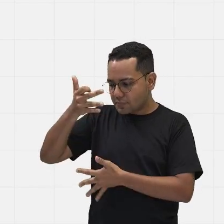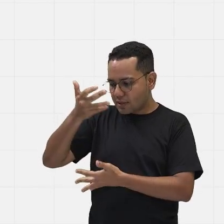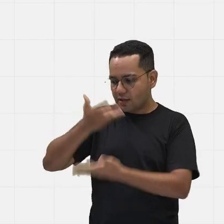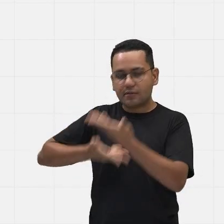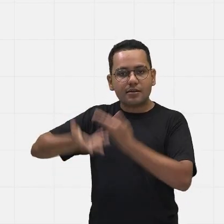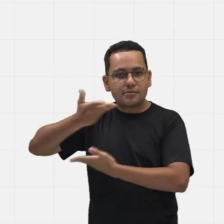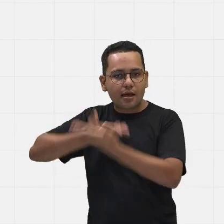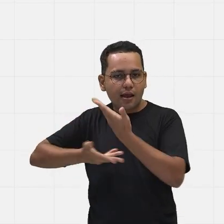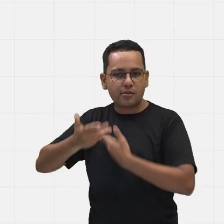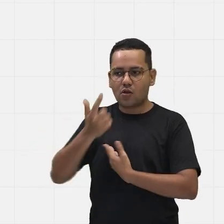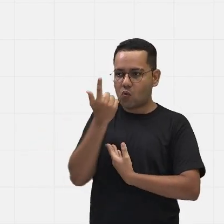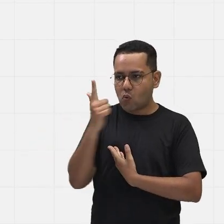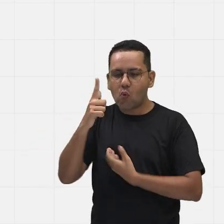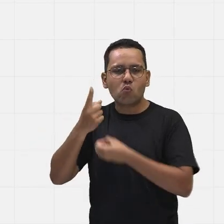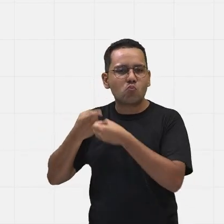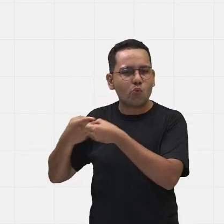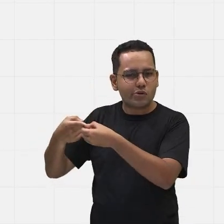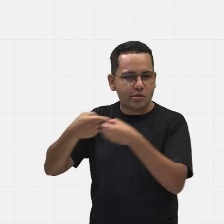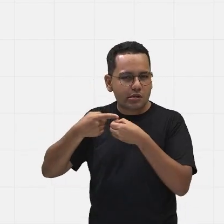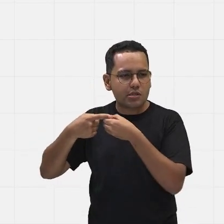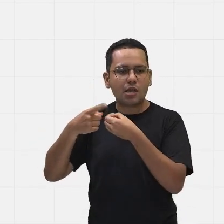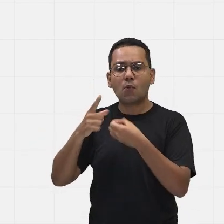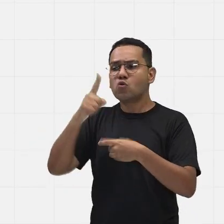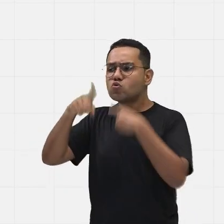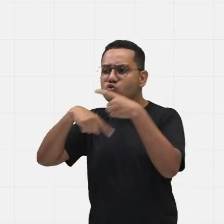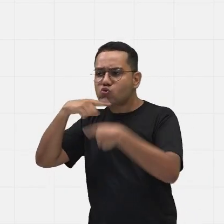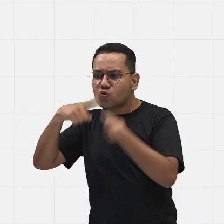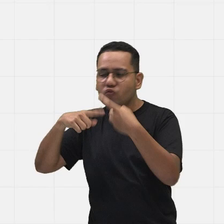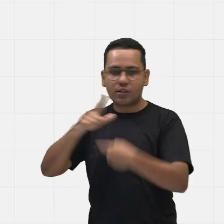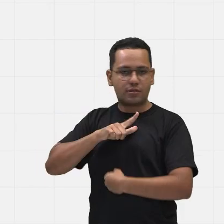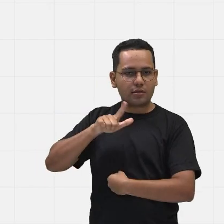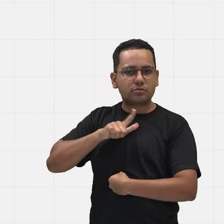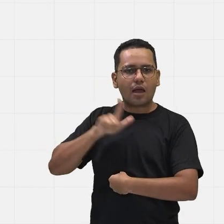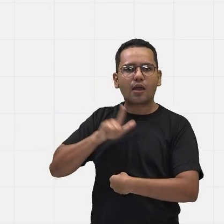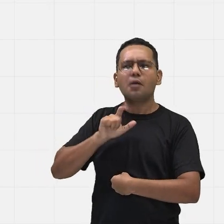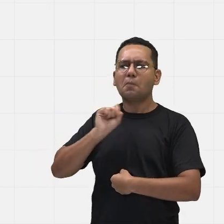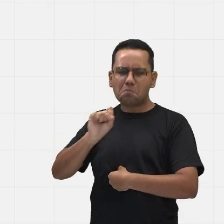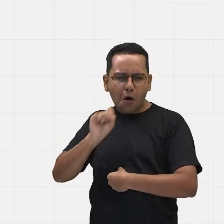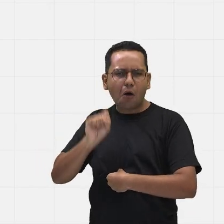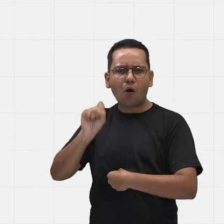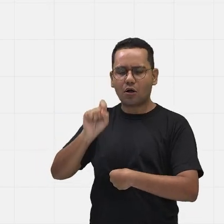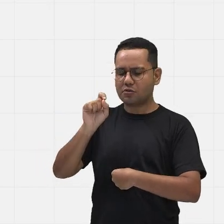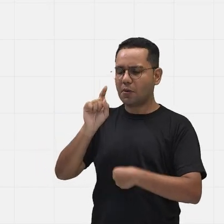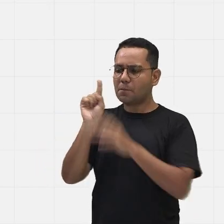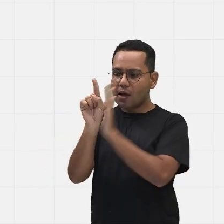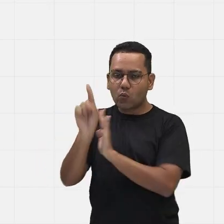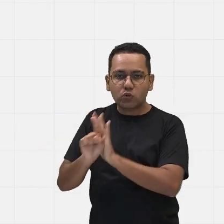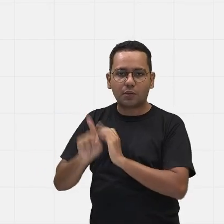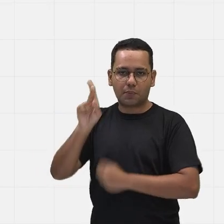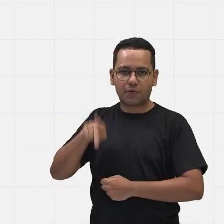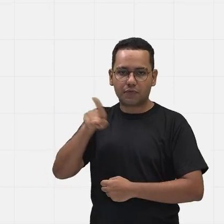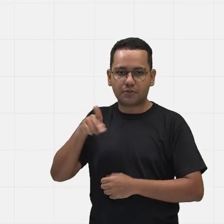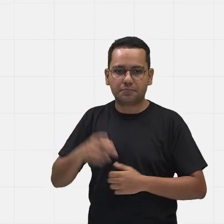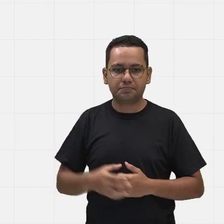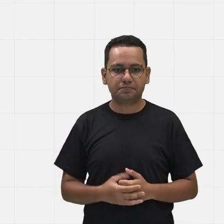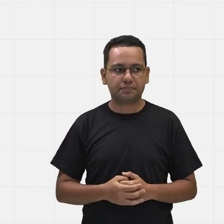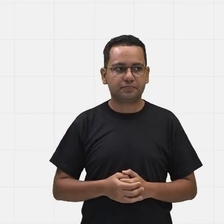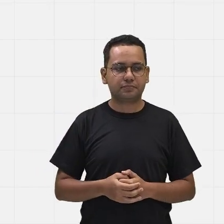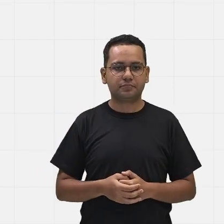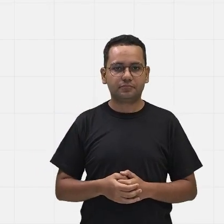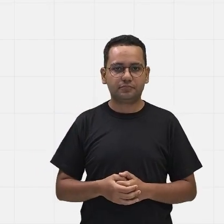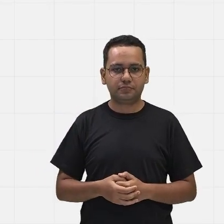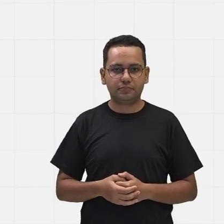outras localidades, tirar dúvidas com os professores, tá bom? Próximo.